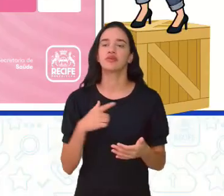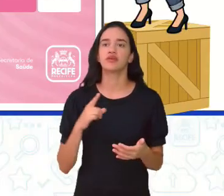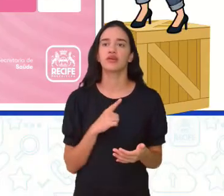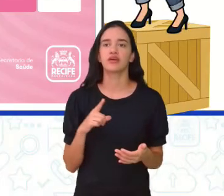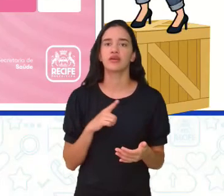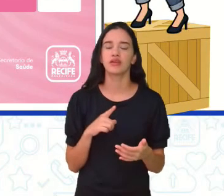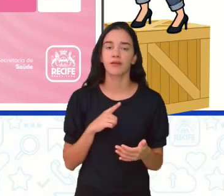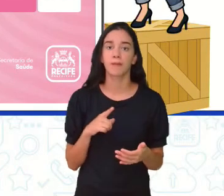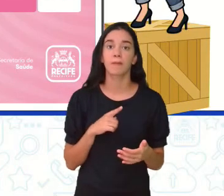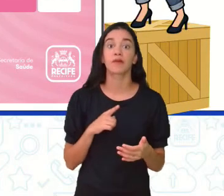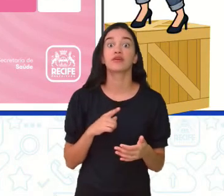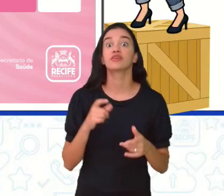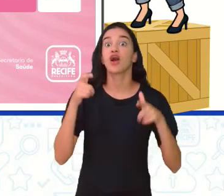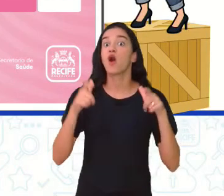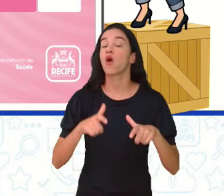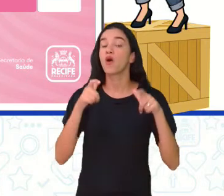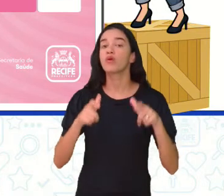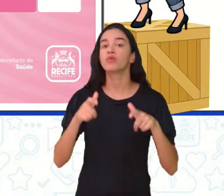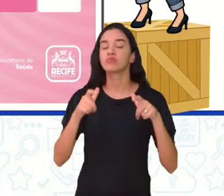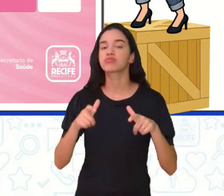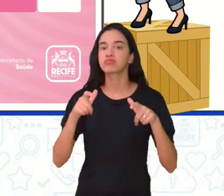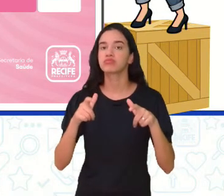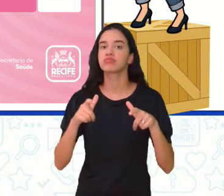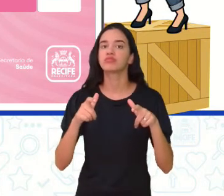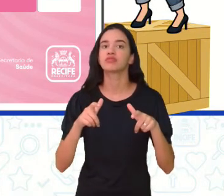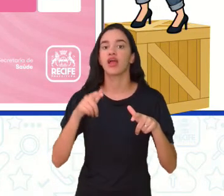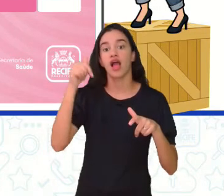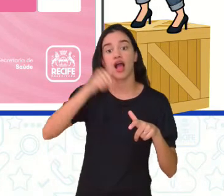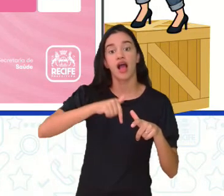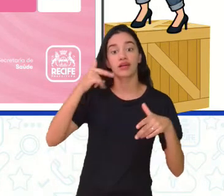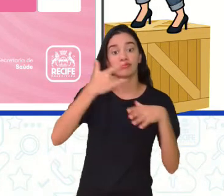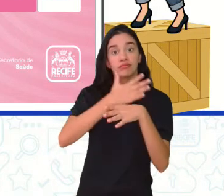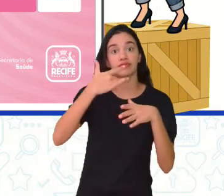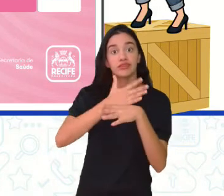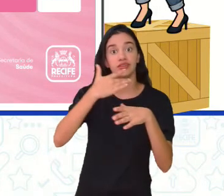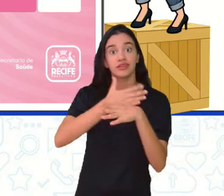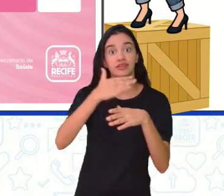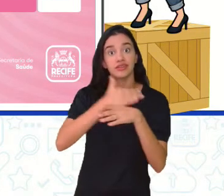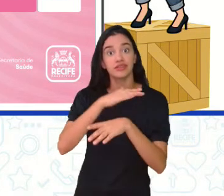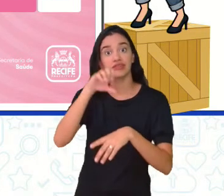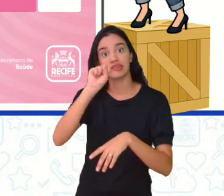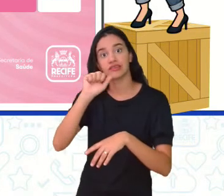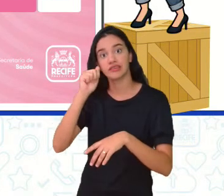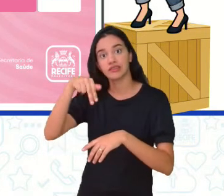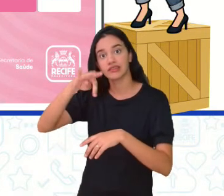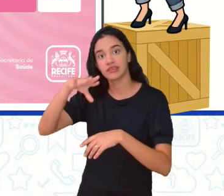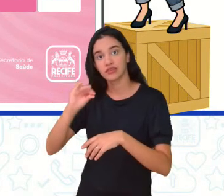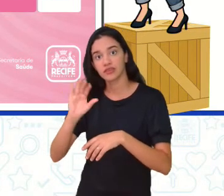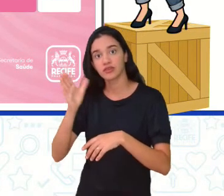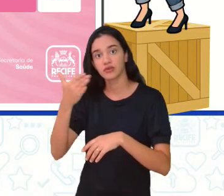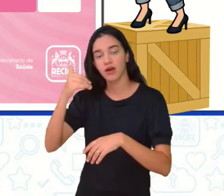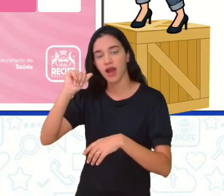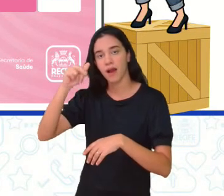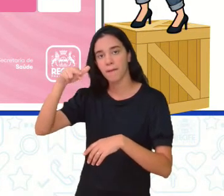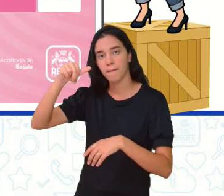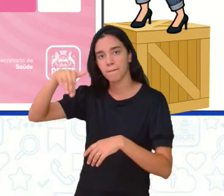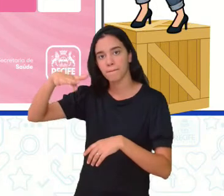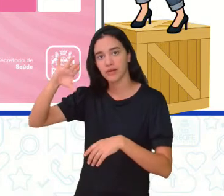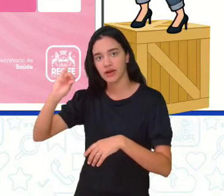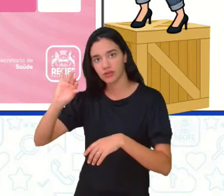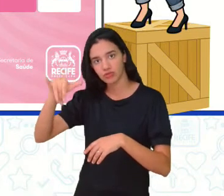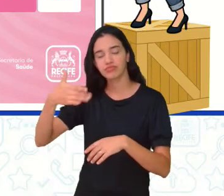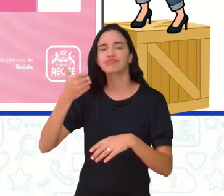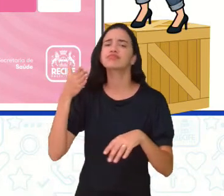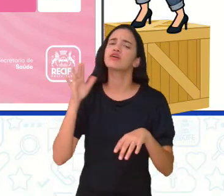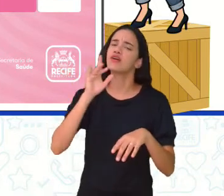ele está na João de Barros, está aqui em Santo Amaro. Então, dá uma olhadinha, quem mora nas proximidades aqui de Santo Amaro, e vai